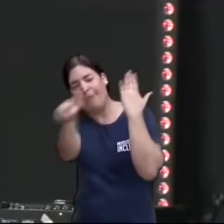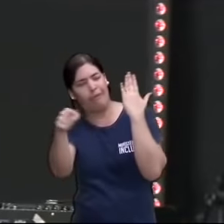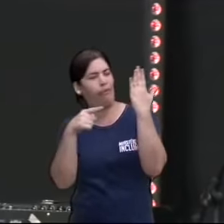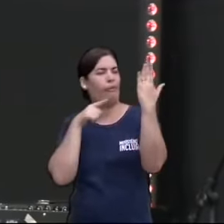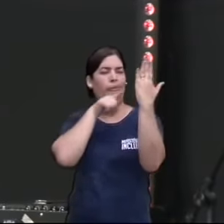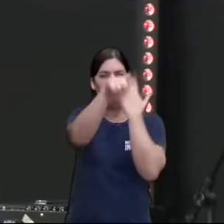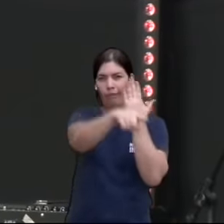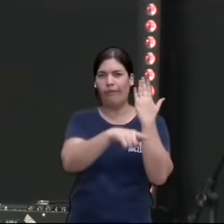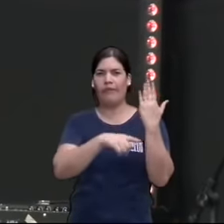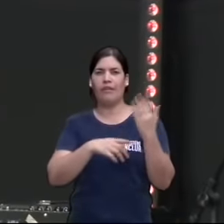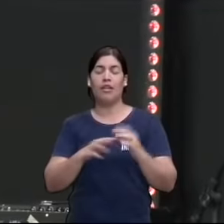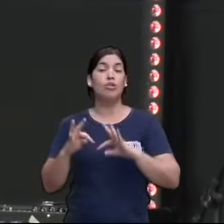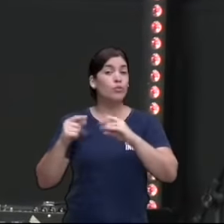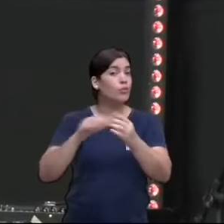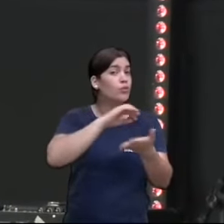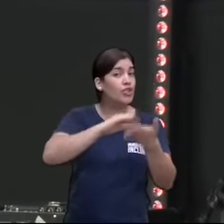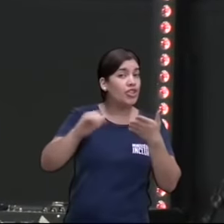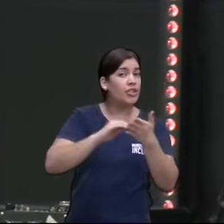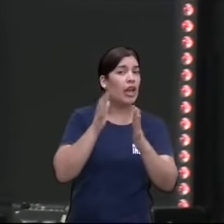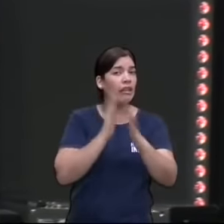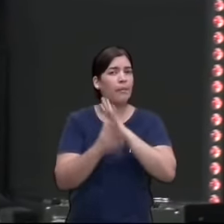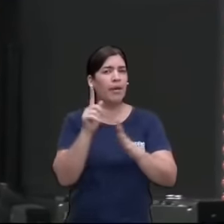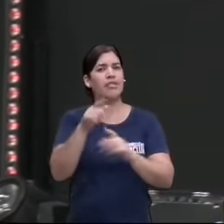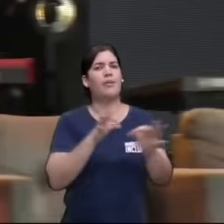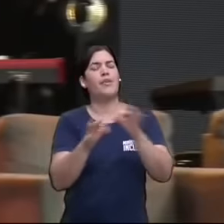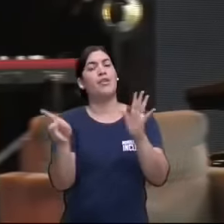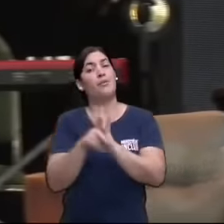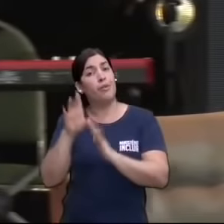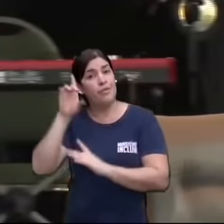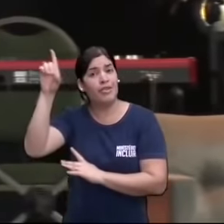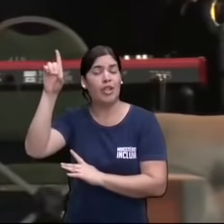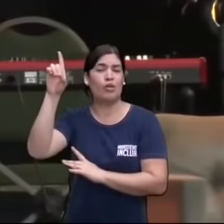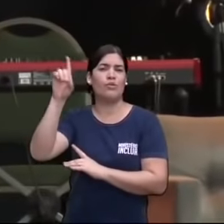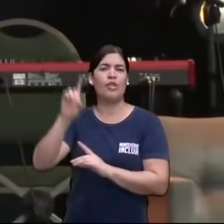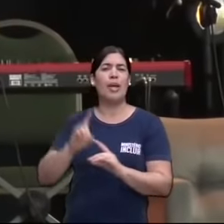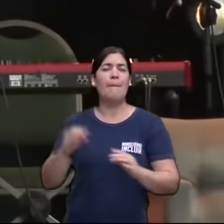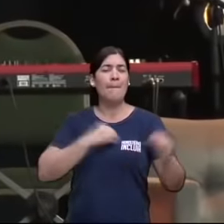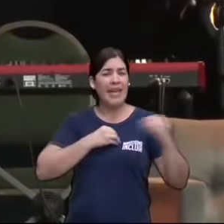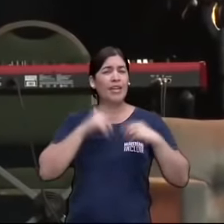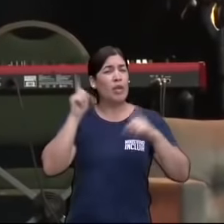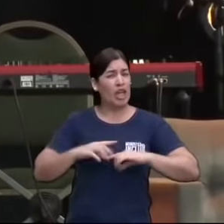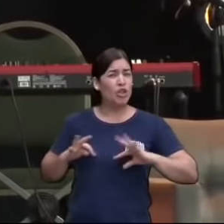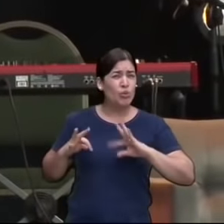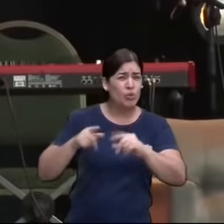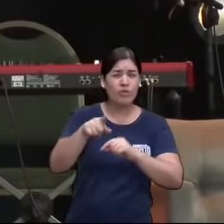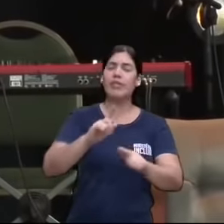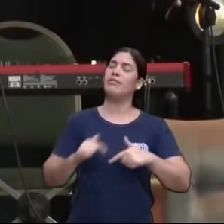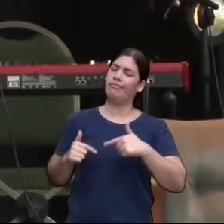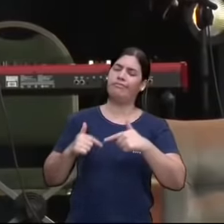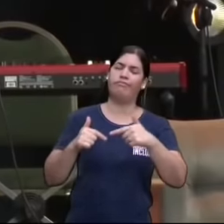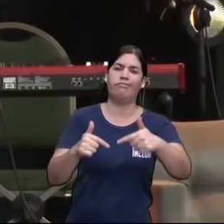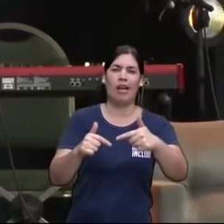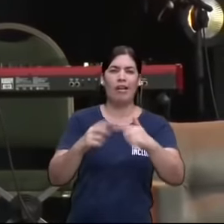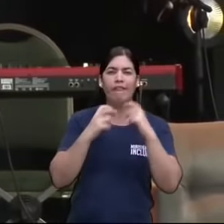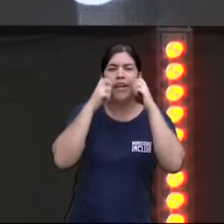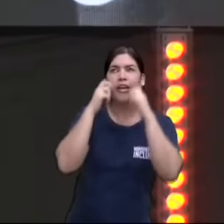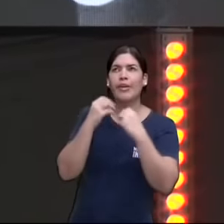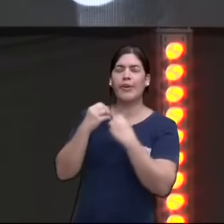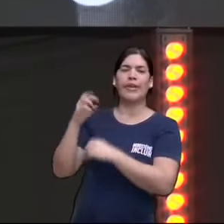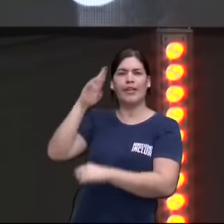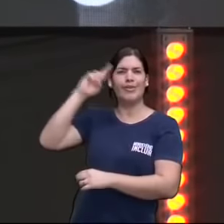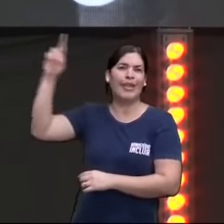do projeto de Deus. Pecado é tudo que você faz que envergonha o nome do Senhor. Pecado é tudo que você faz que traz